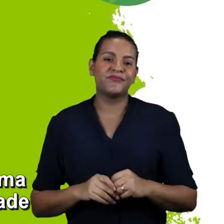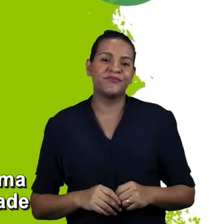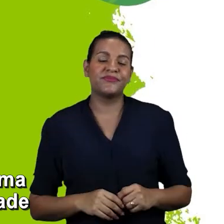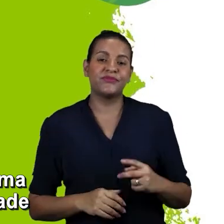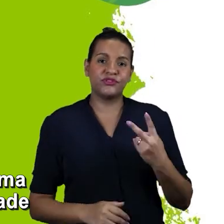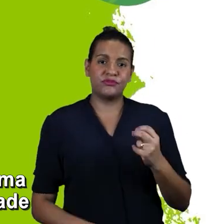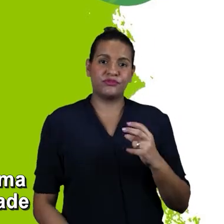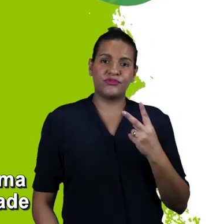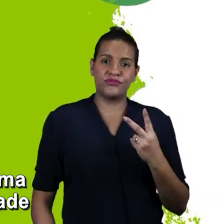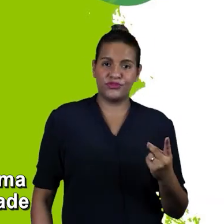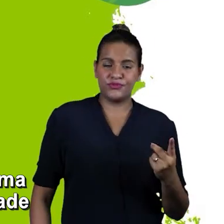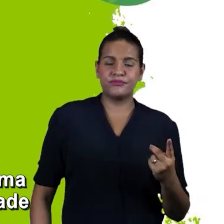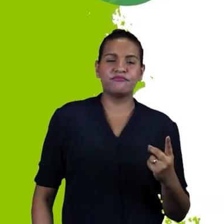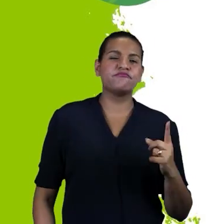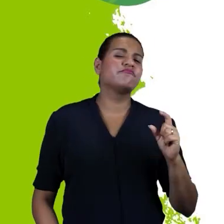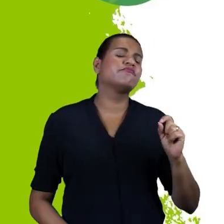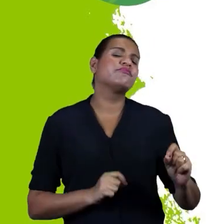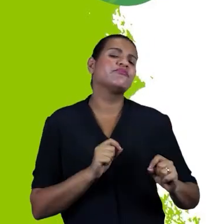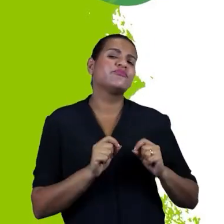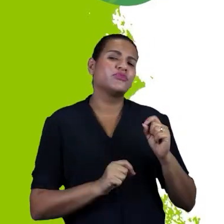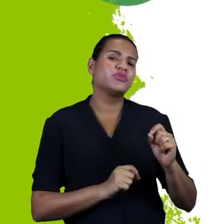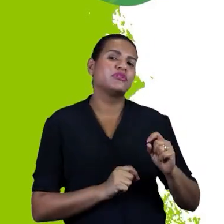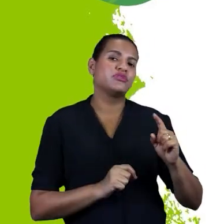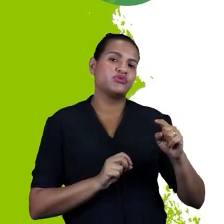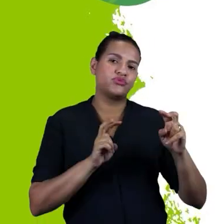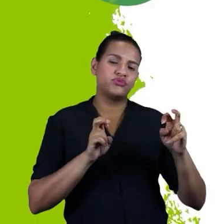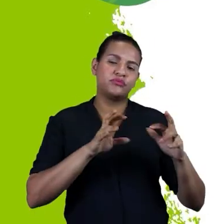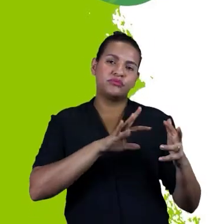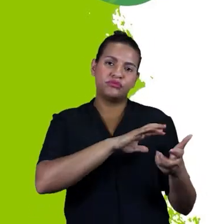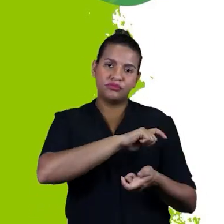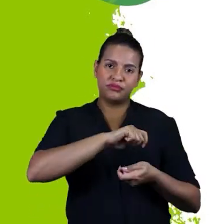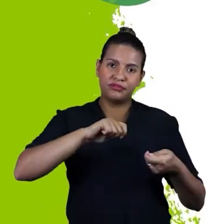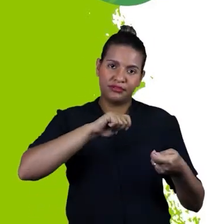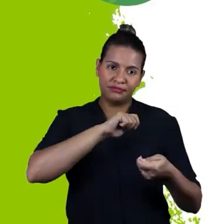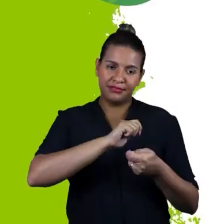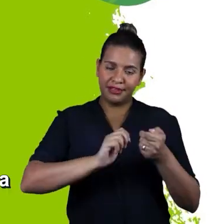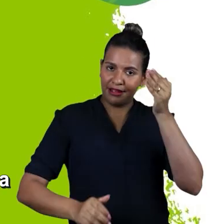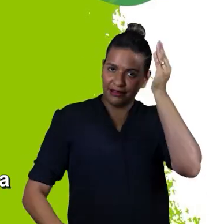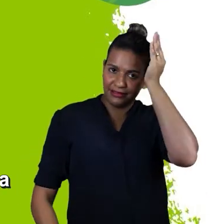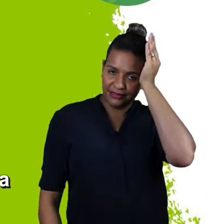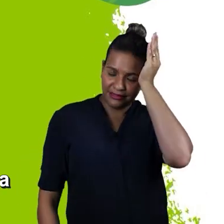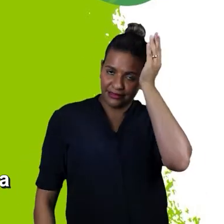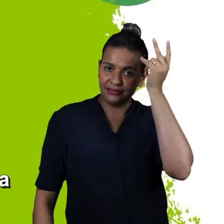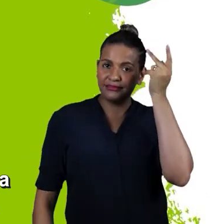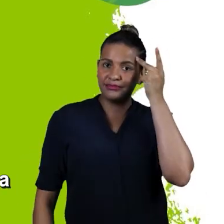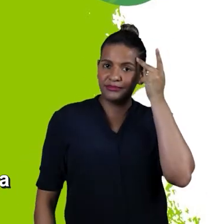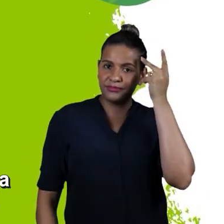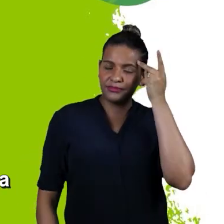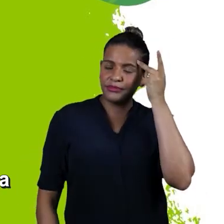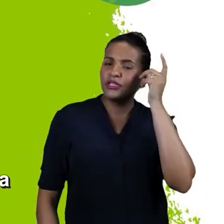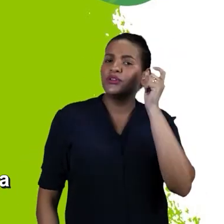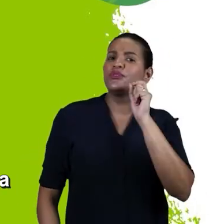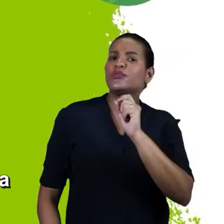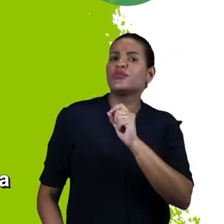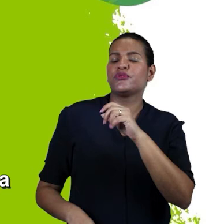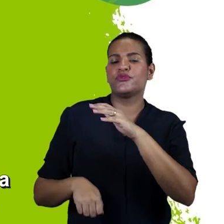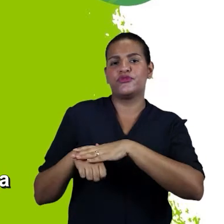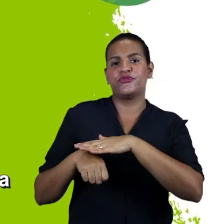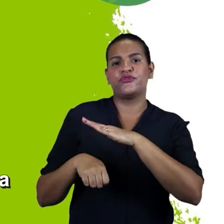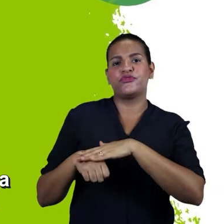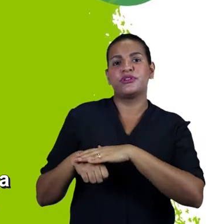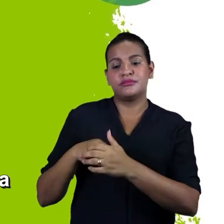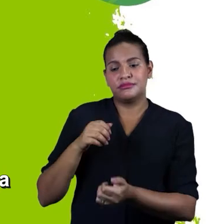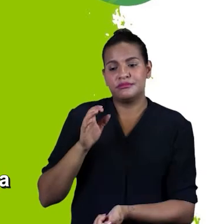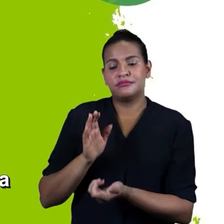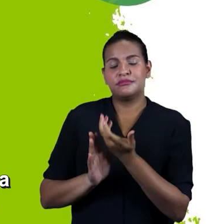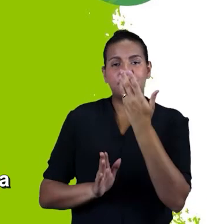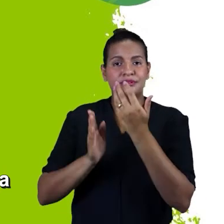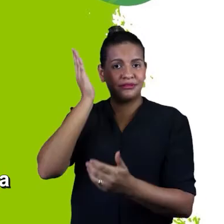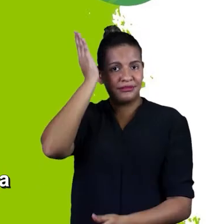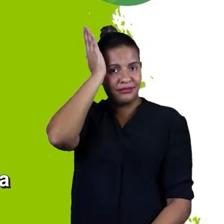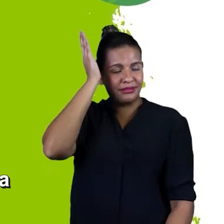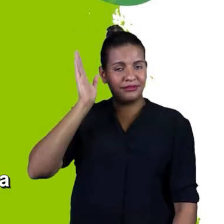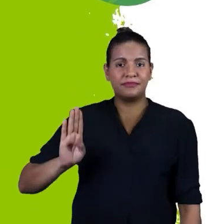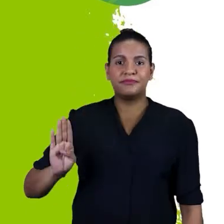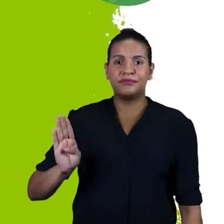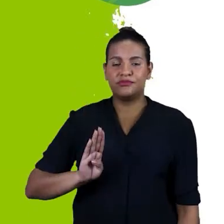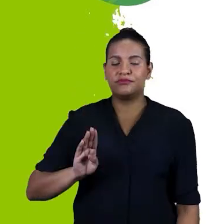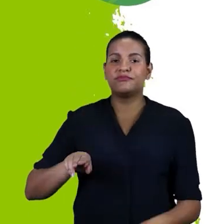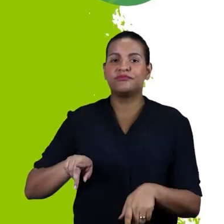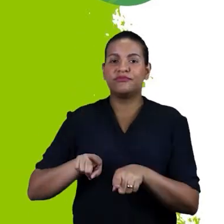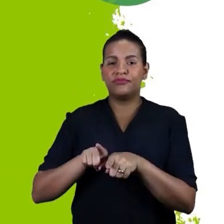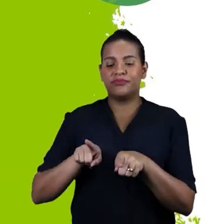para a Sustentabilidade do SESC São Paulo e produzidos pelo SESC Bertioga e a Viração